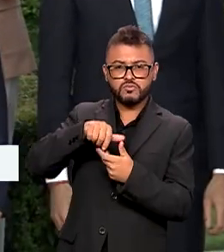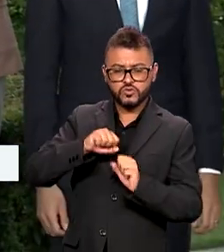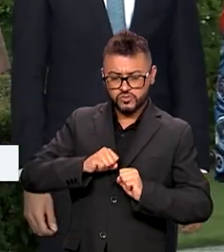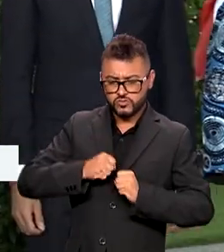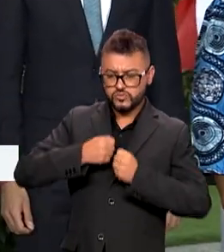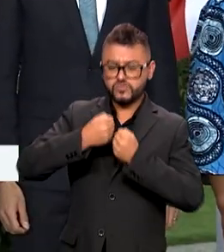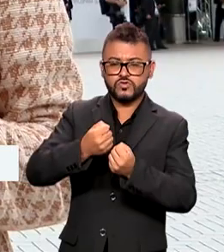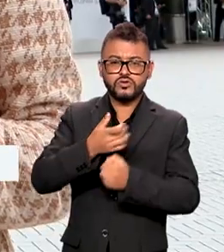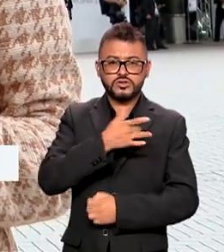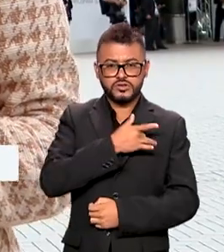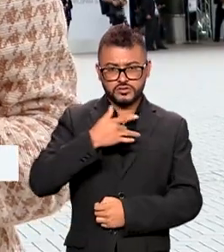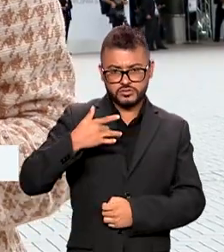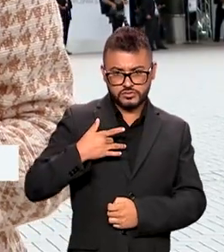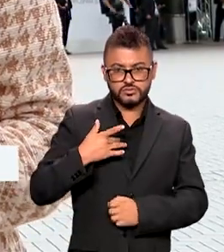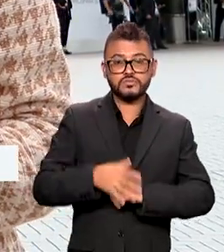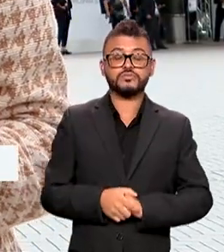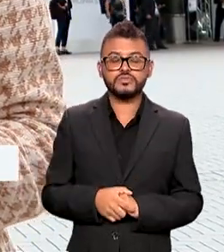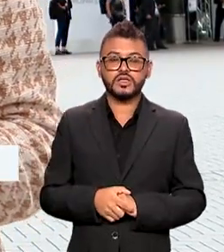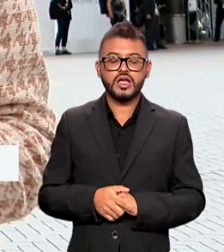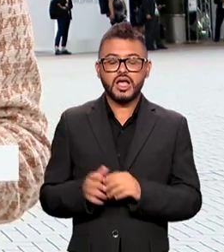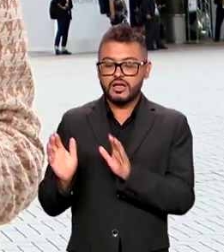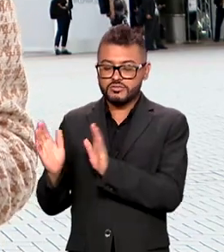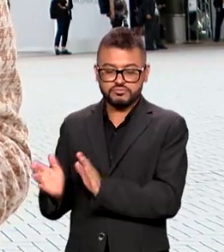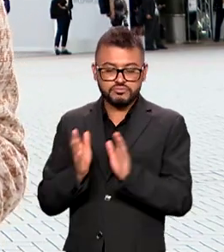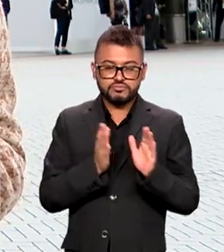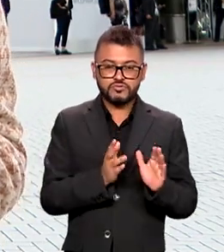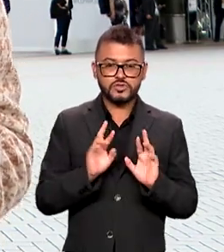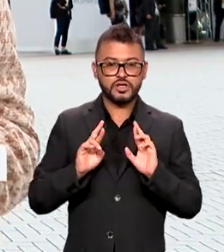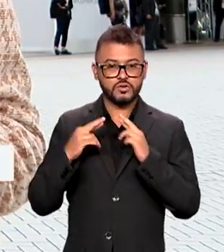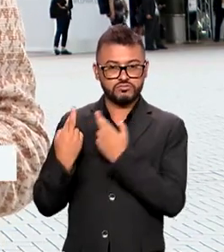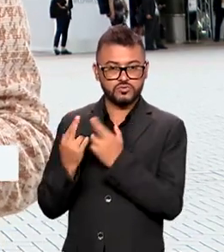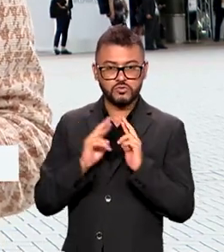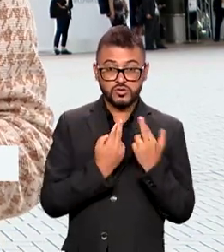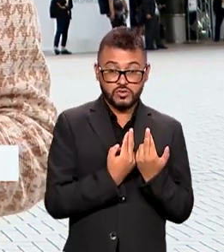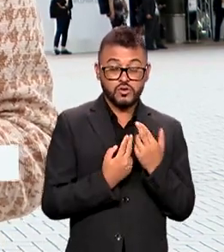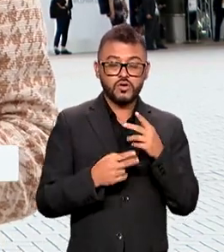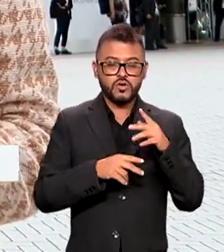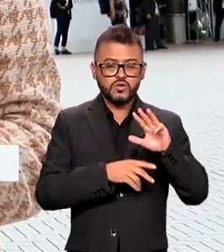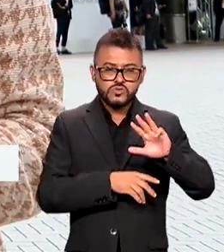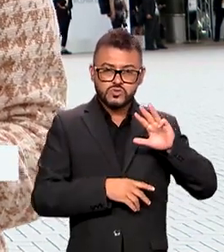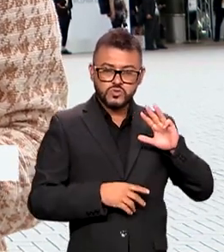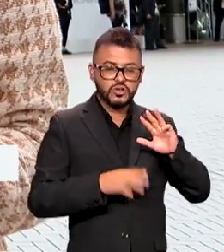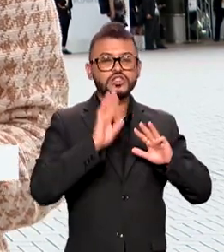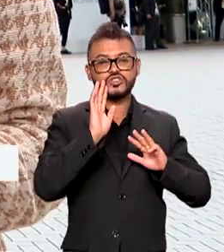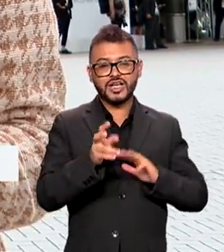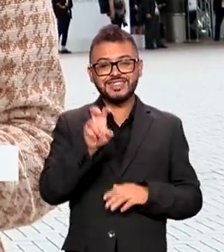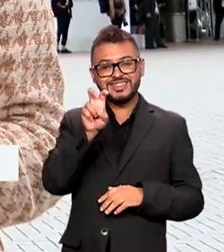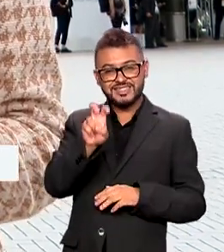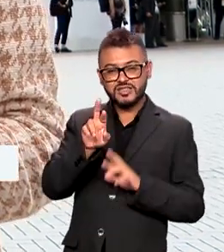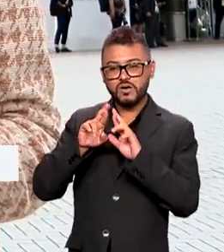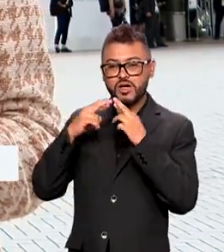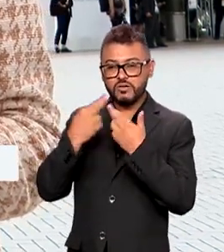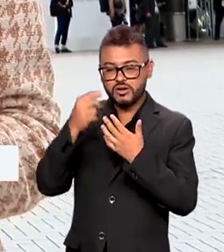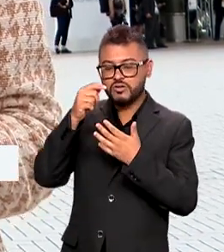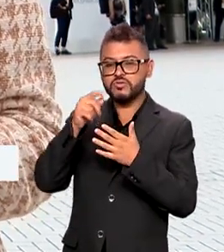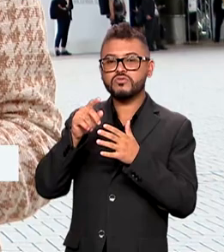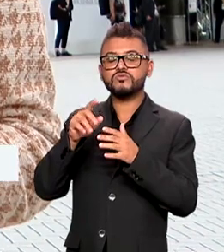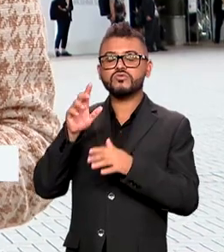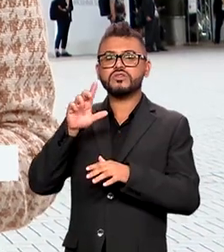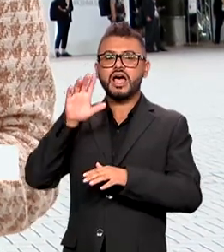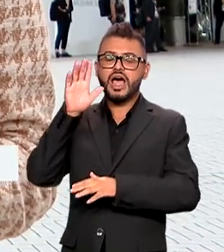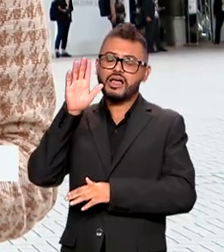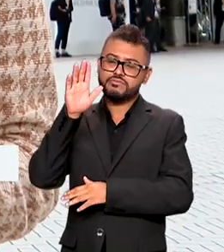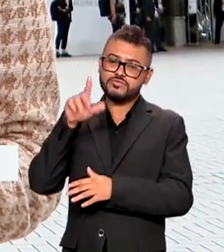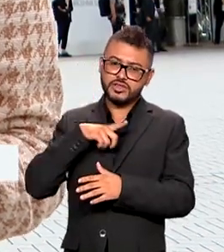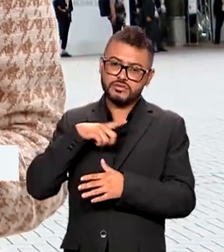e saudável. Além das duas sessões da cúpula do G7, o presidente Lula teve 5 reuniões bilaterais neste segundo dia